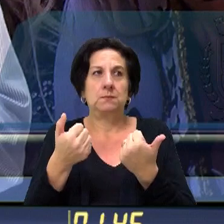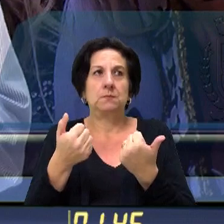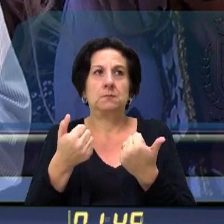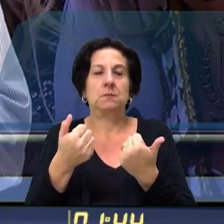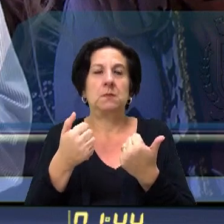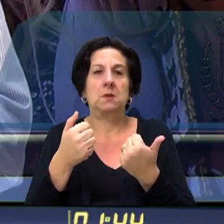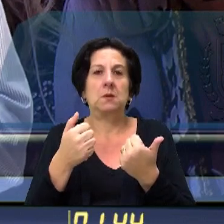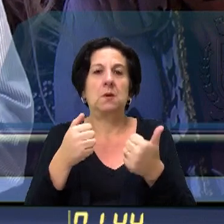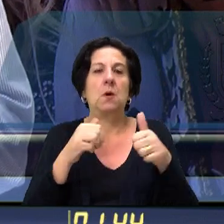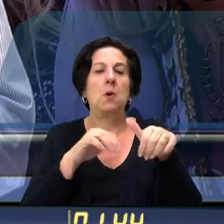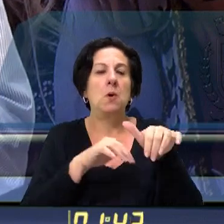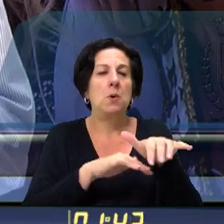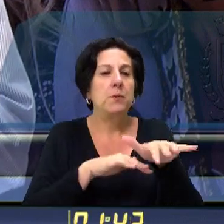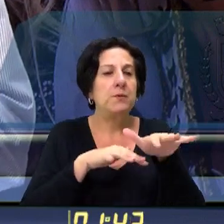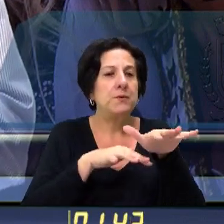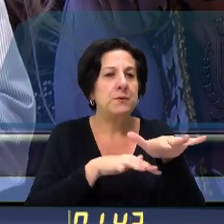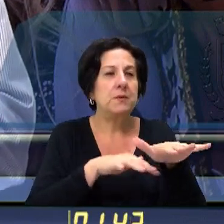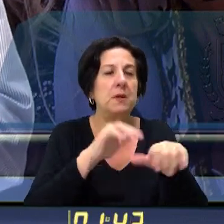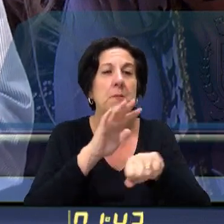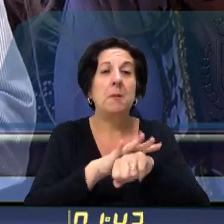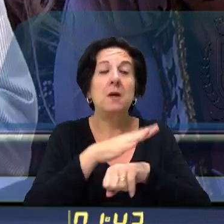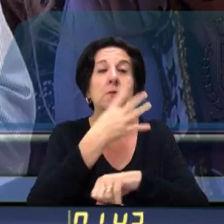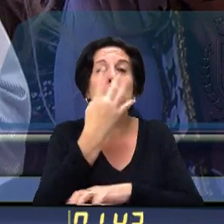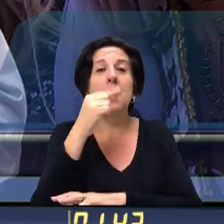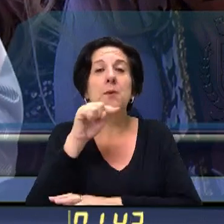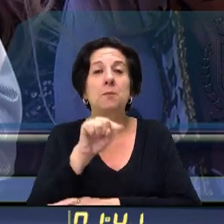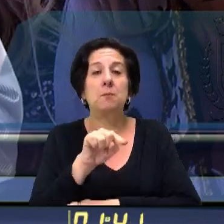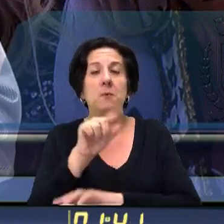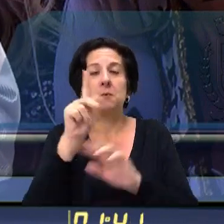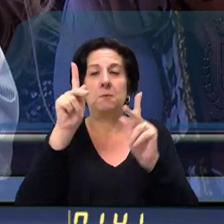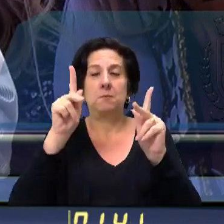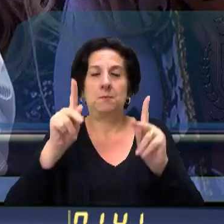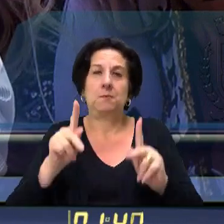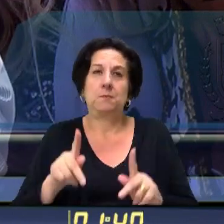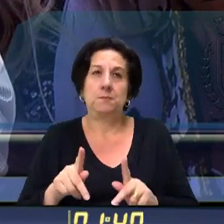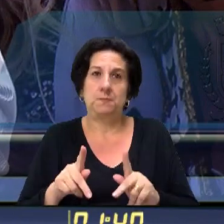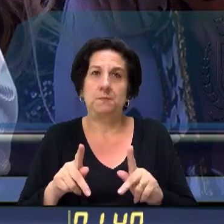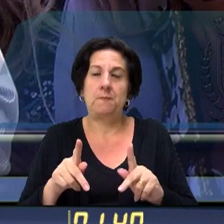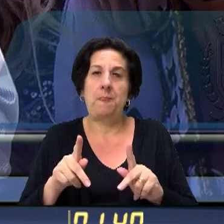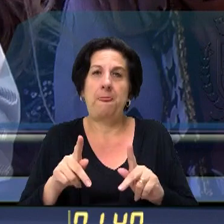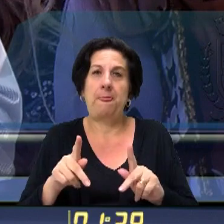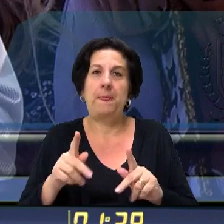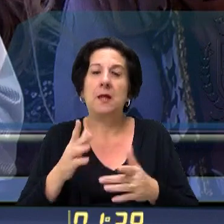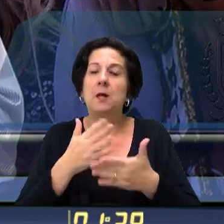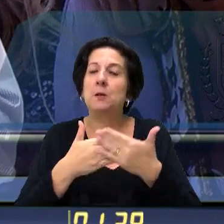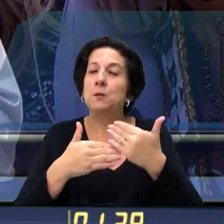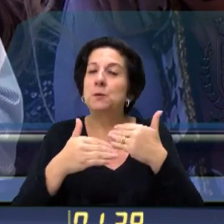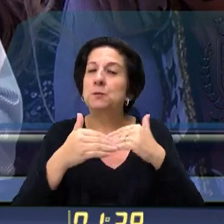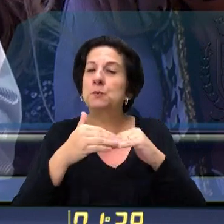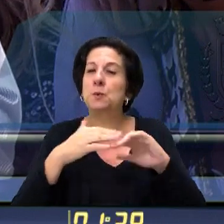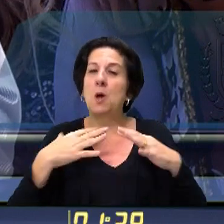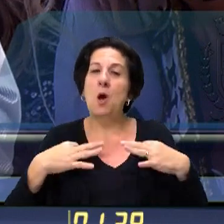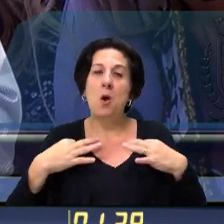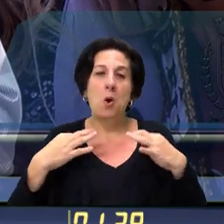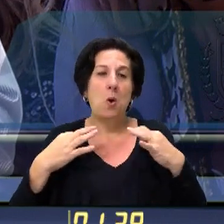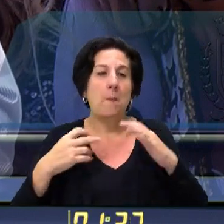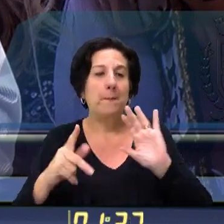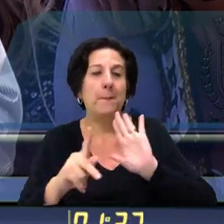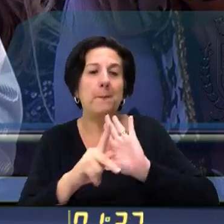Um desfile com mais de 4 mil pessoas, tipicamente